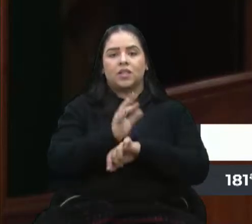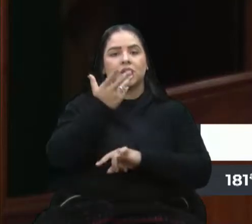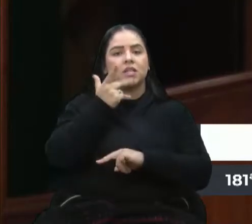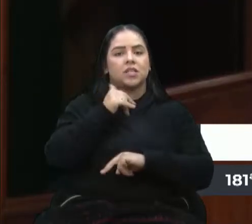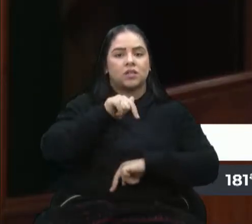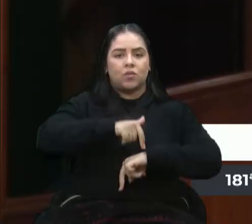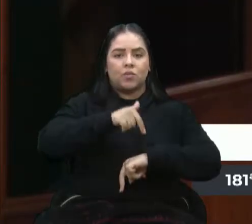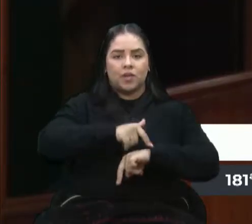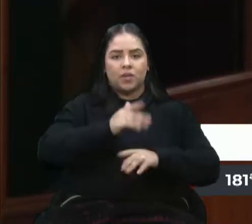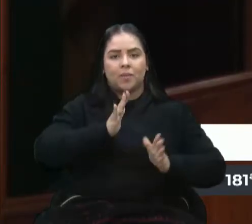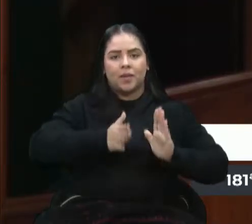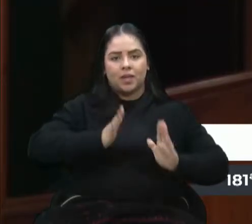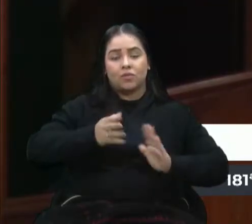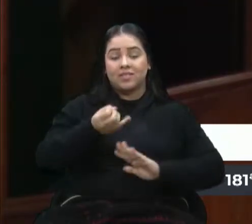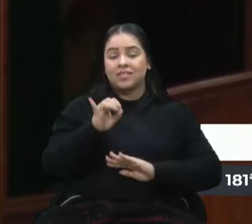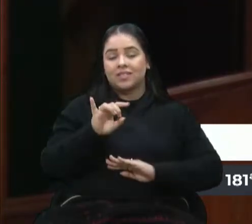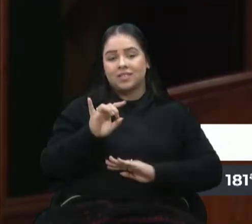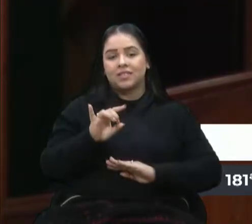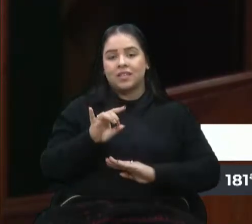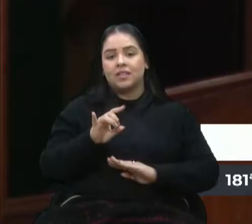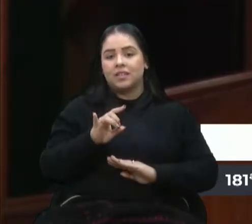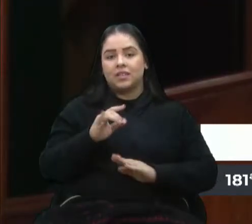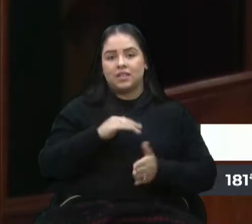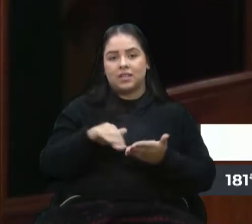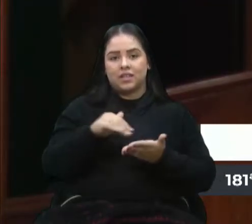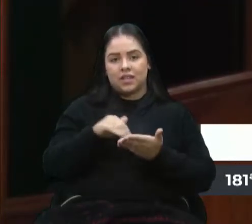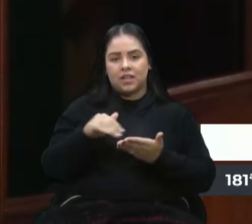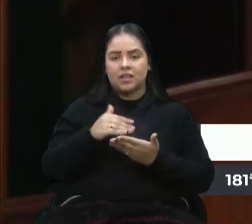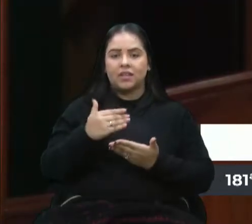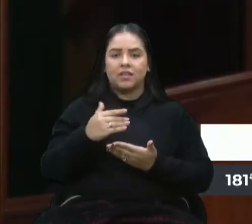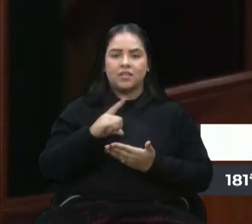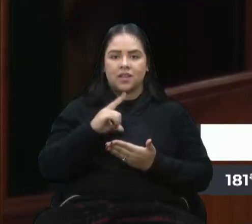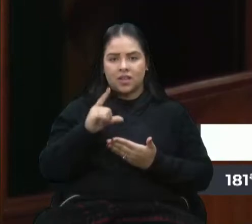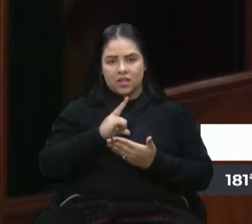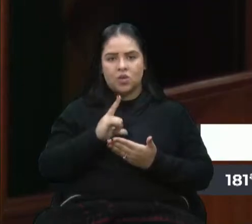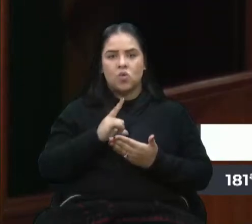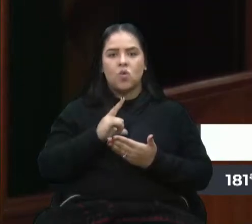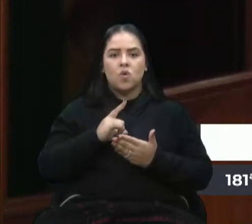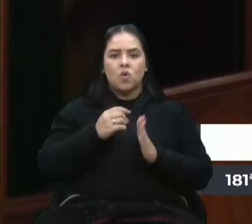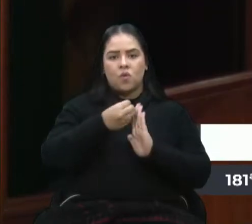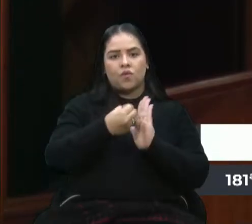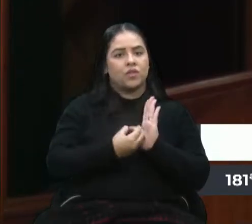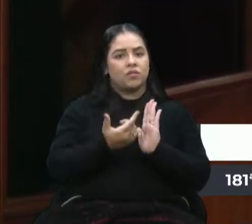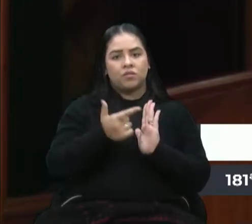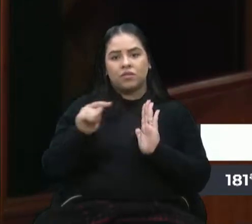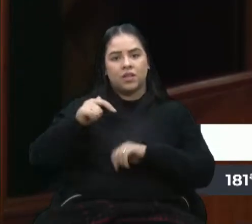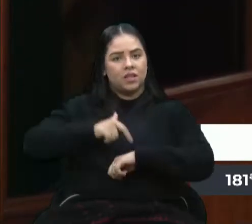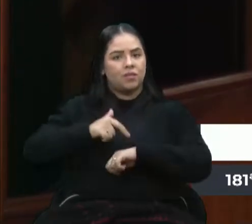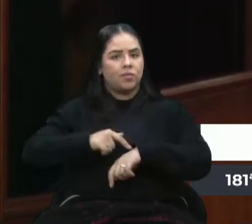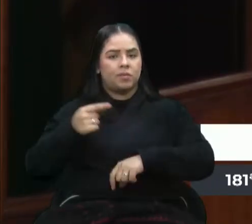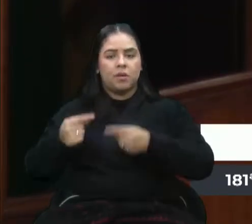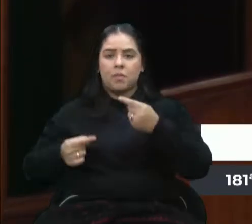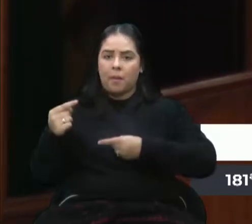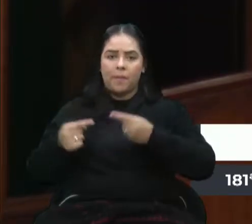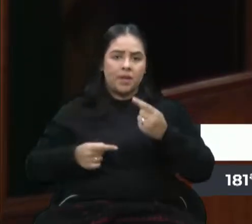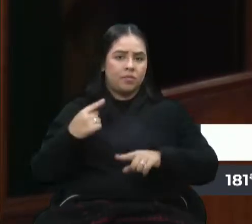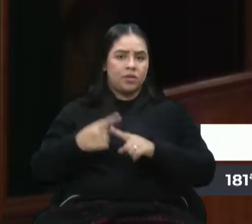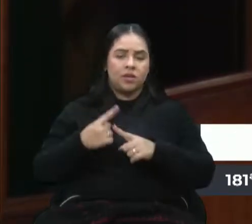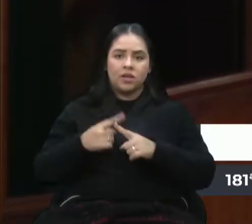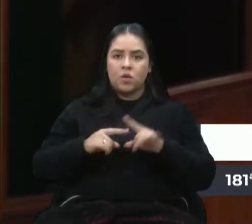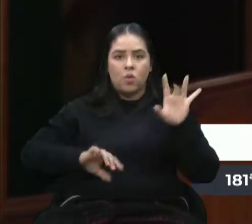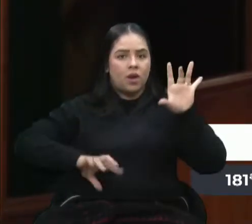período. Então, se a secretária optou por mandar uma circular e talvez não tenha tido o tempo necessário para debater, é em razão do